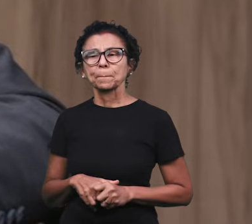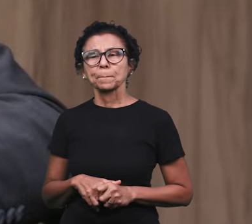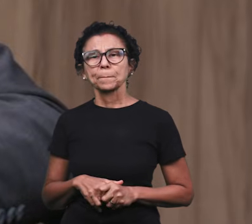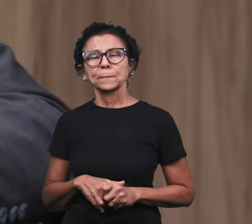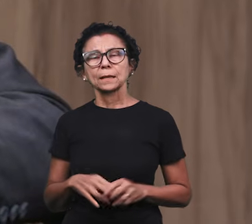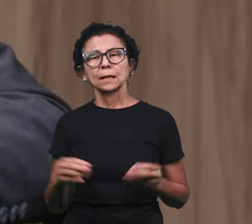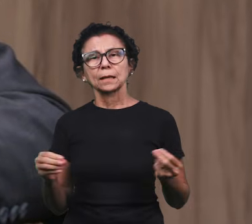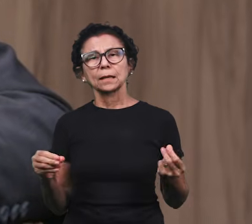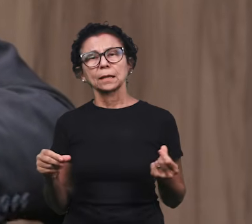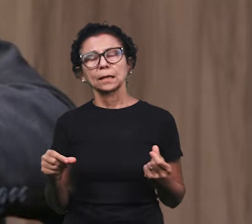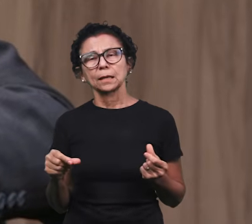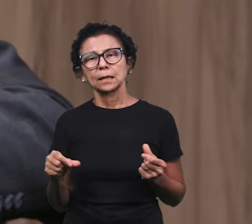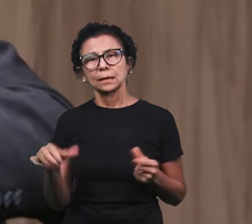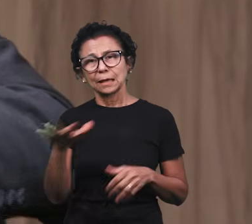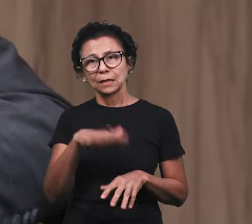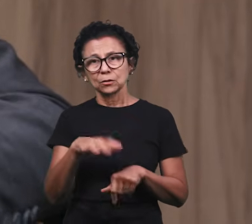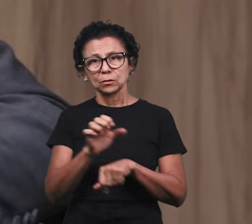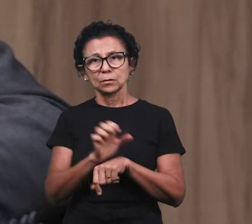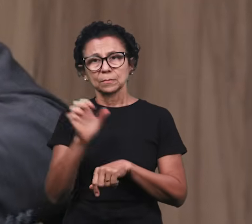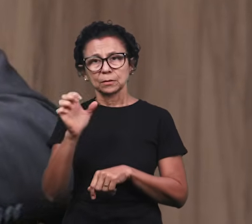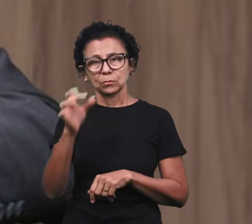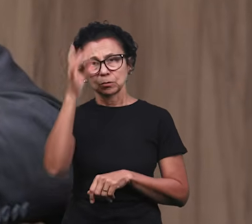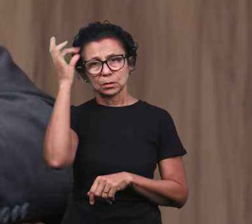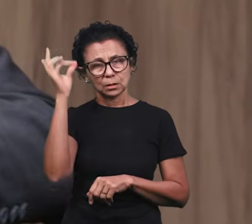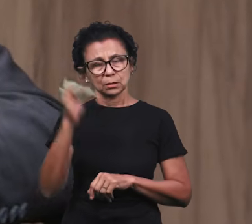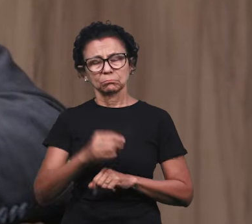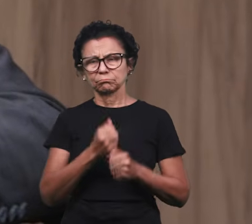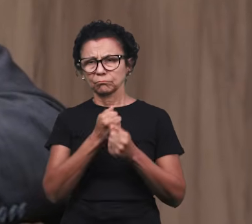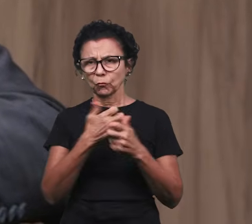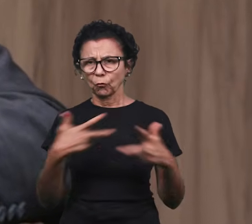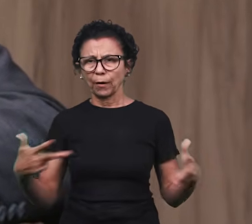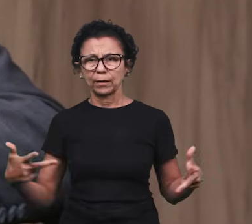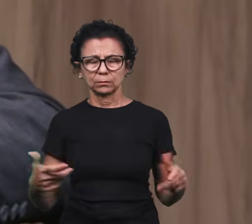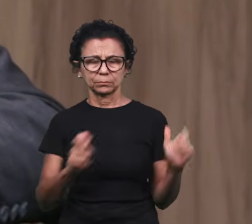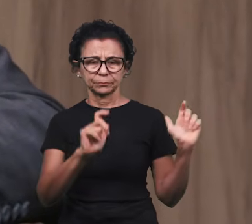todo, nós temos inúmeras ILPIs.